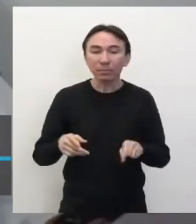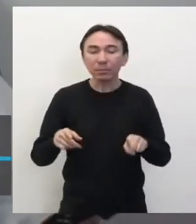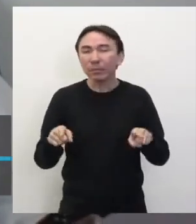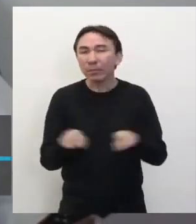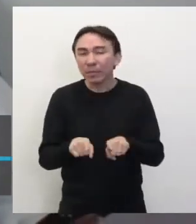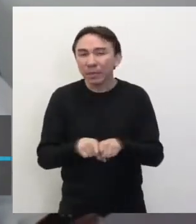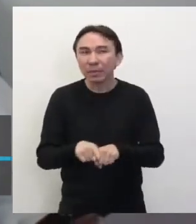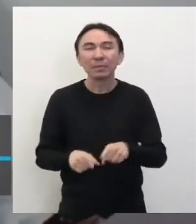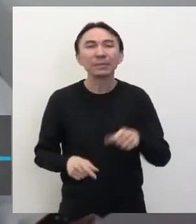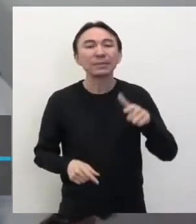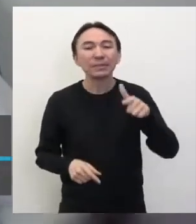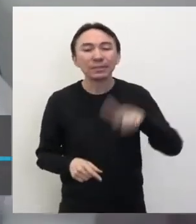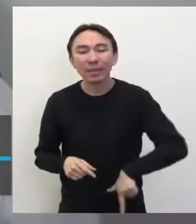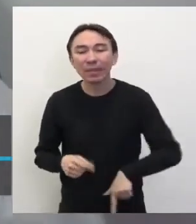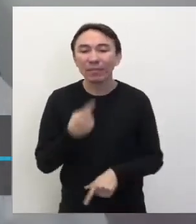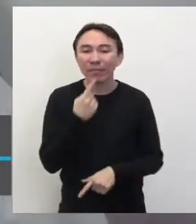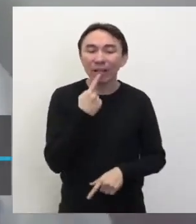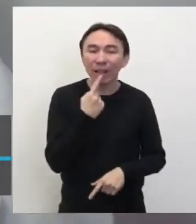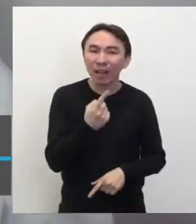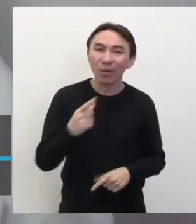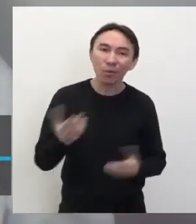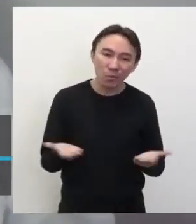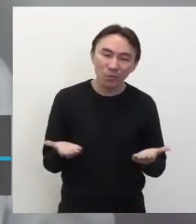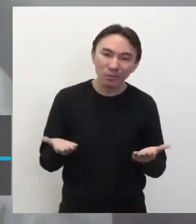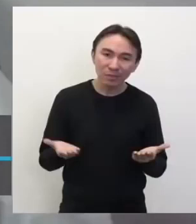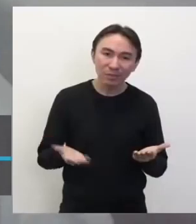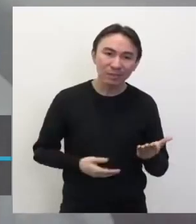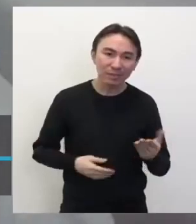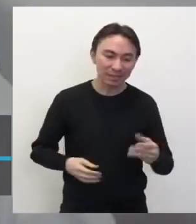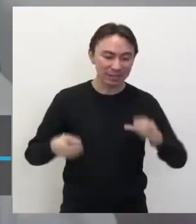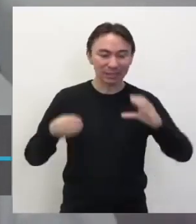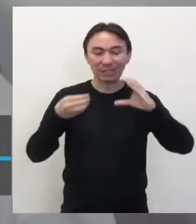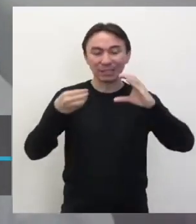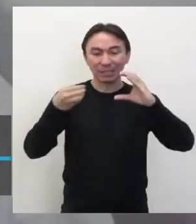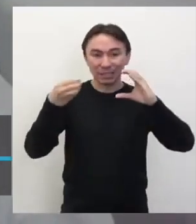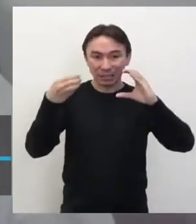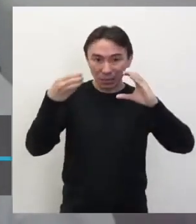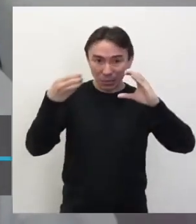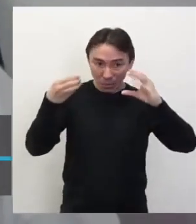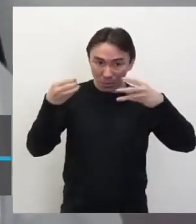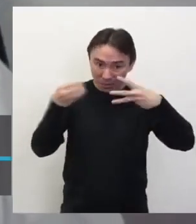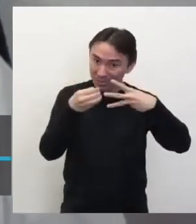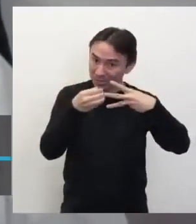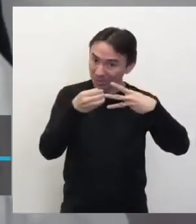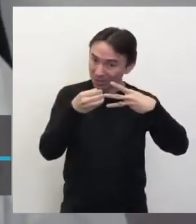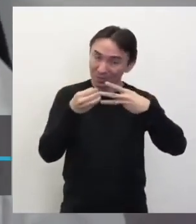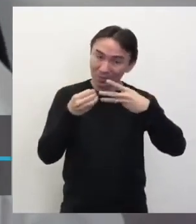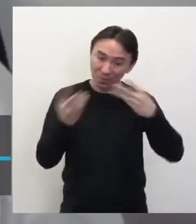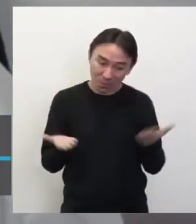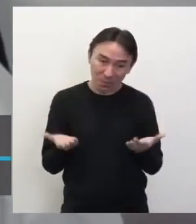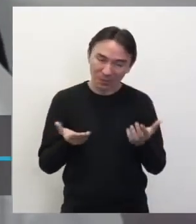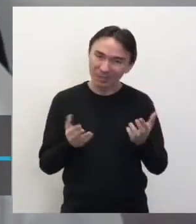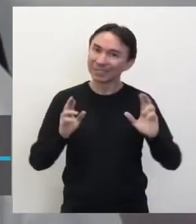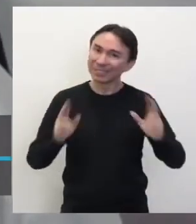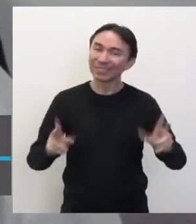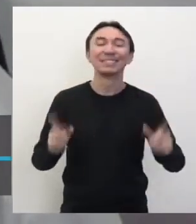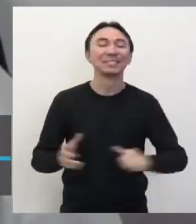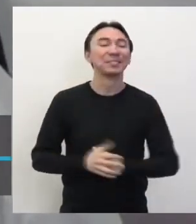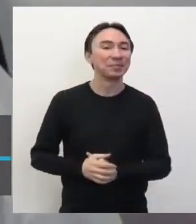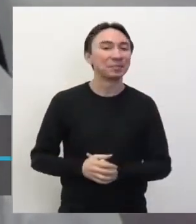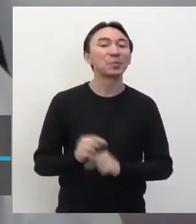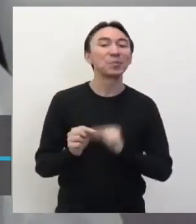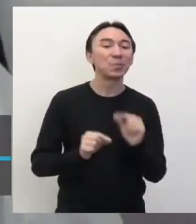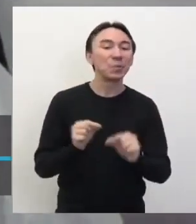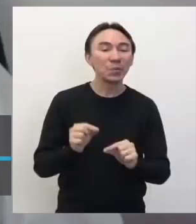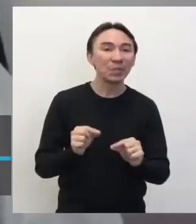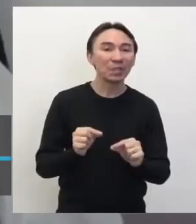eu não vi ninguém falar da célula que eu vou falar hoje. Que bom. Então, hoje a gente vai começar falando sobre as